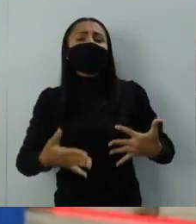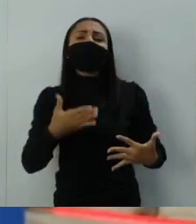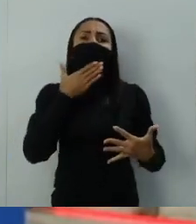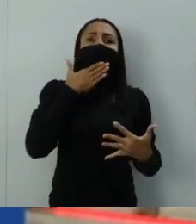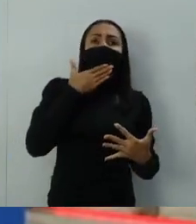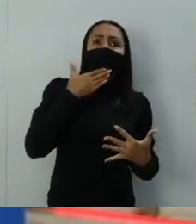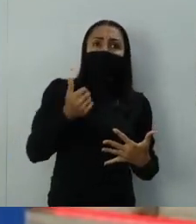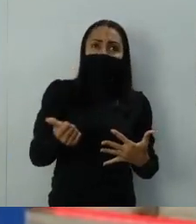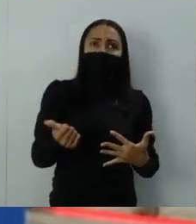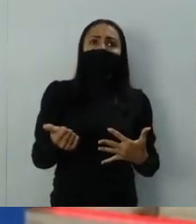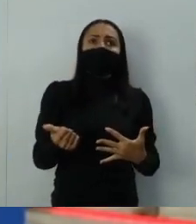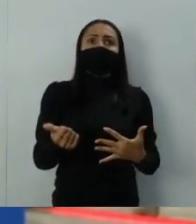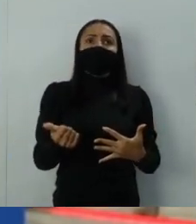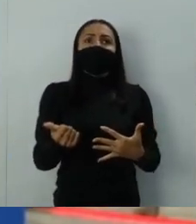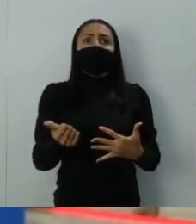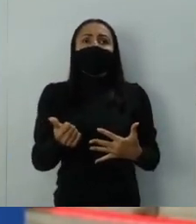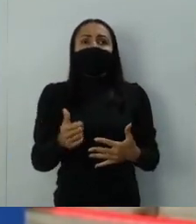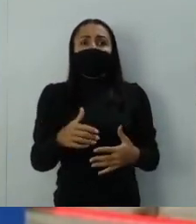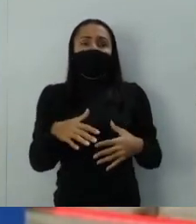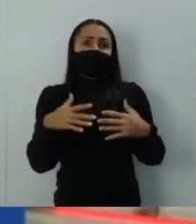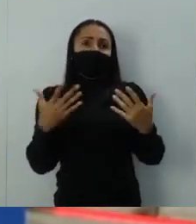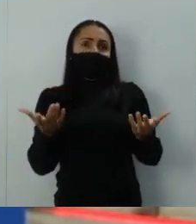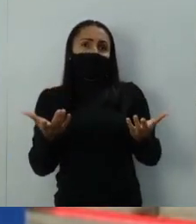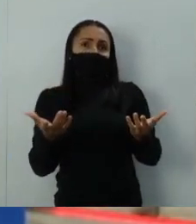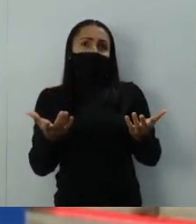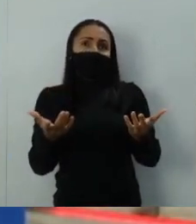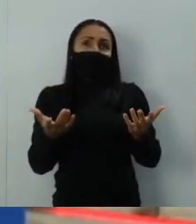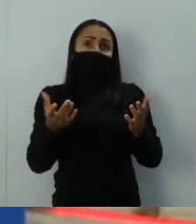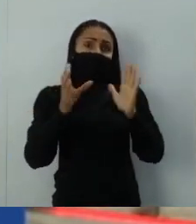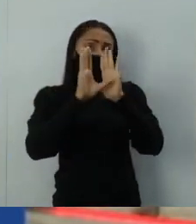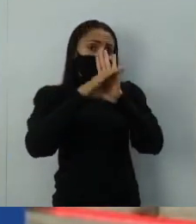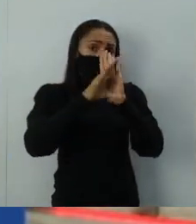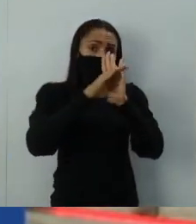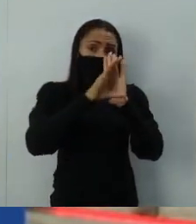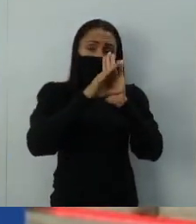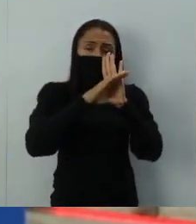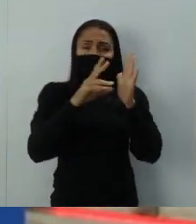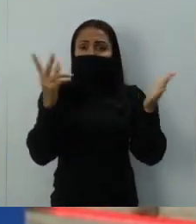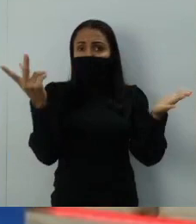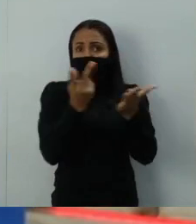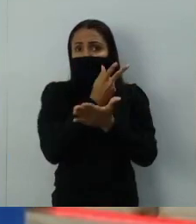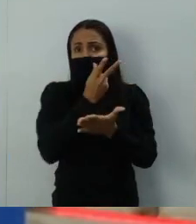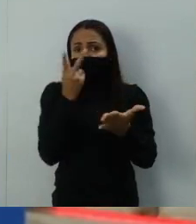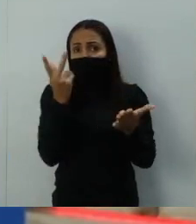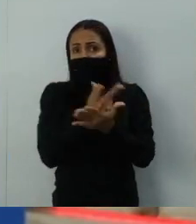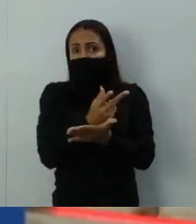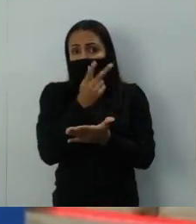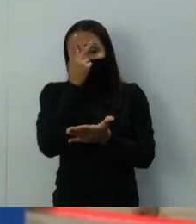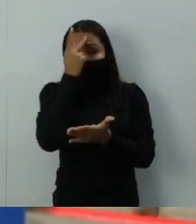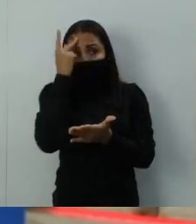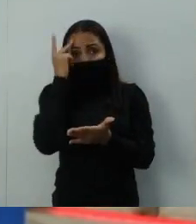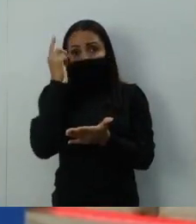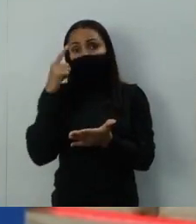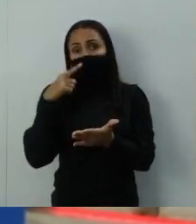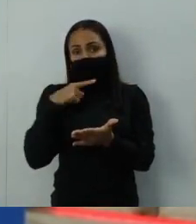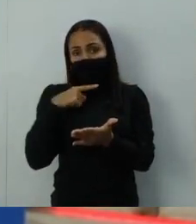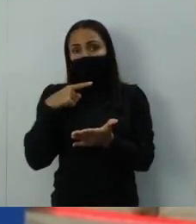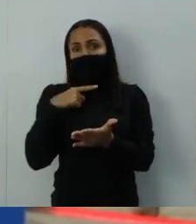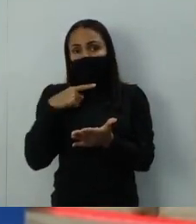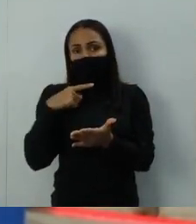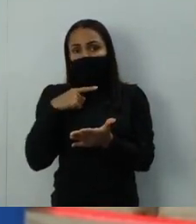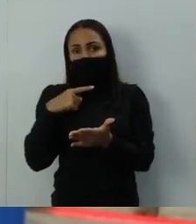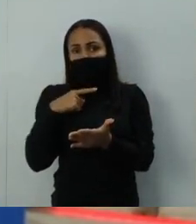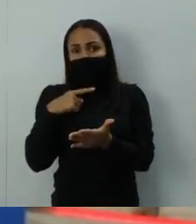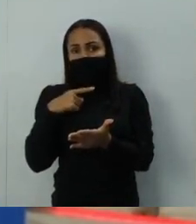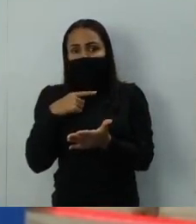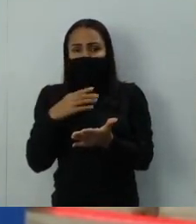esse fator, esses conceitos errados que as pessoas podem ter a respeito de determinada palavra,